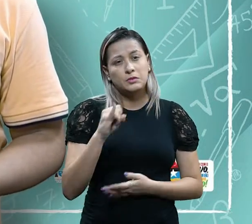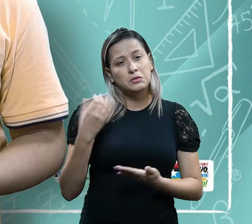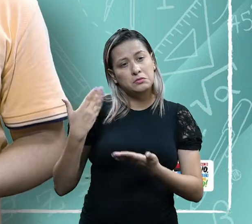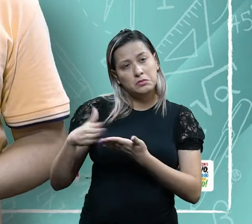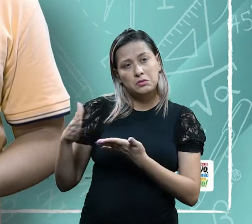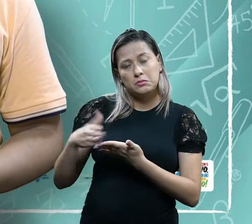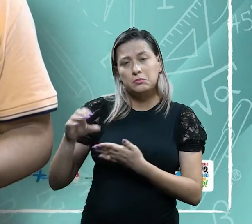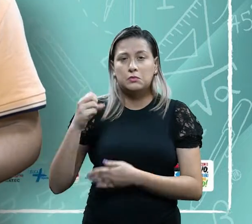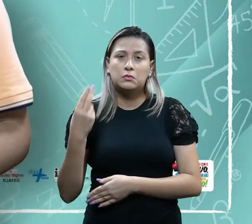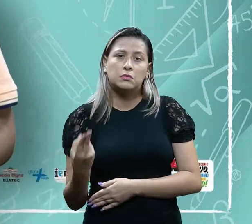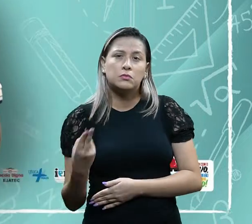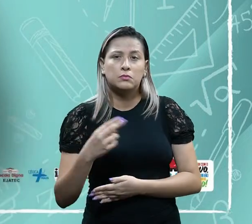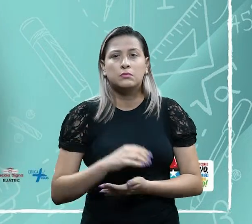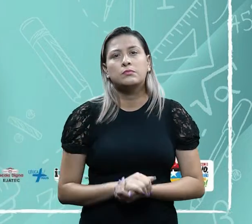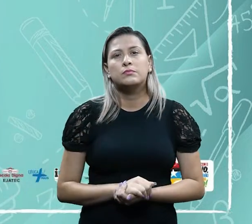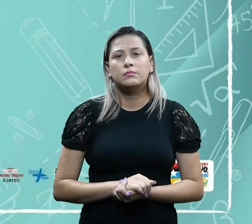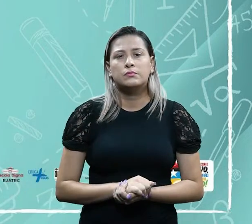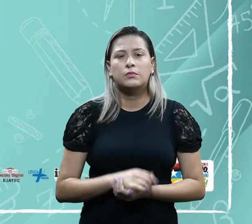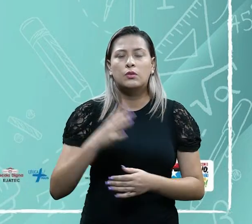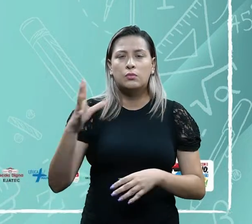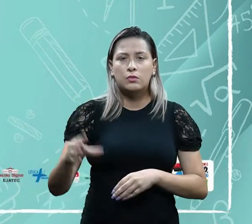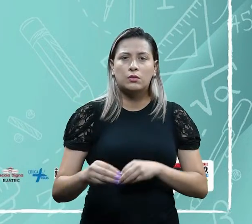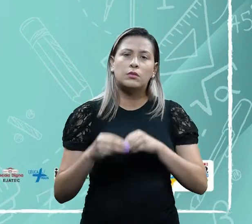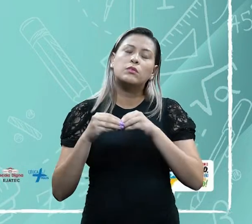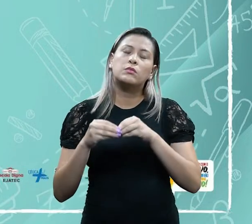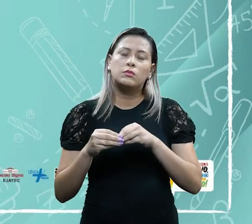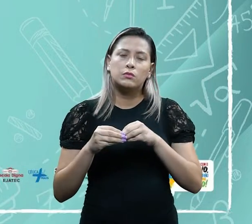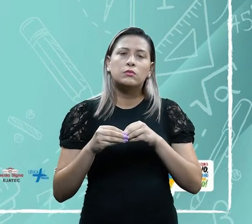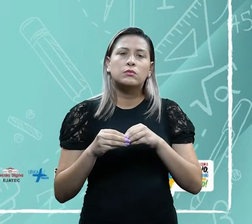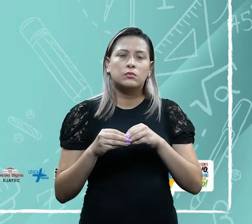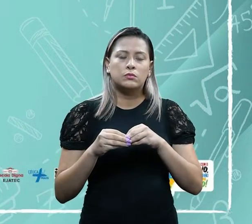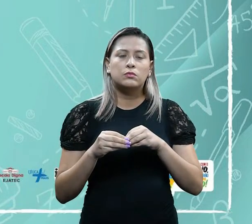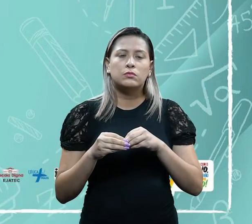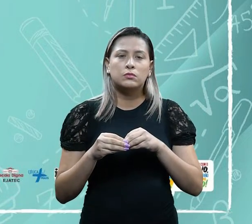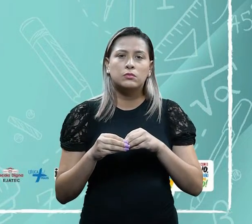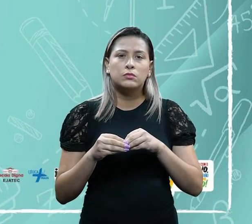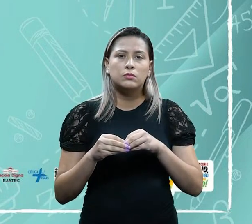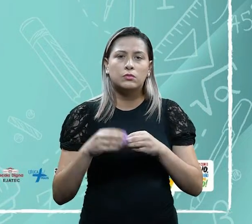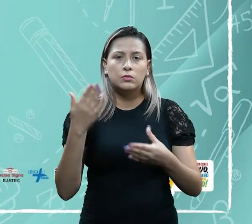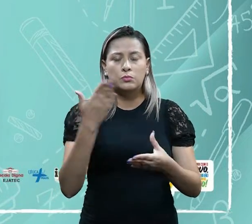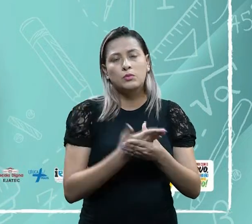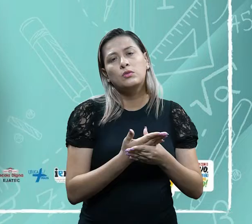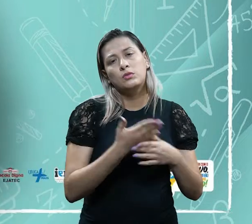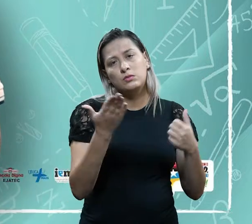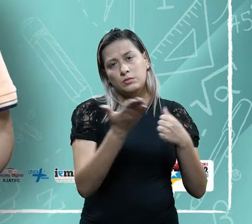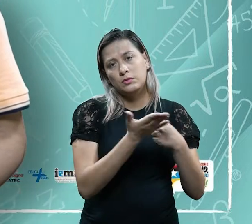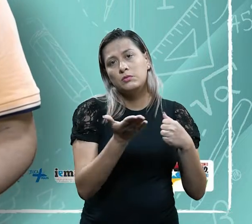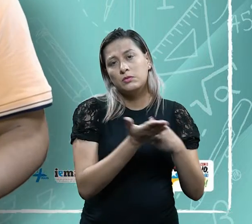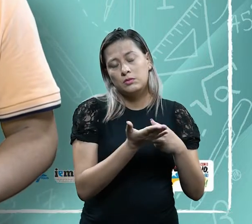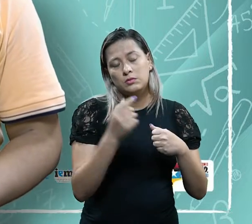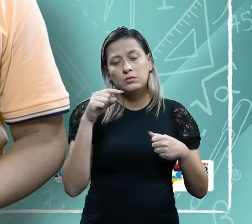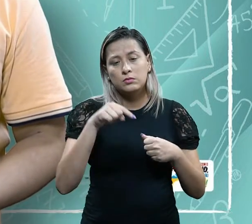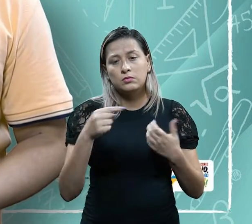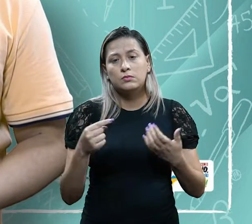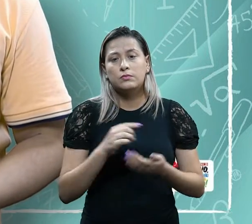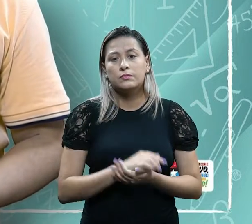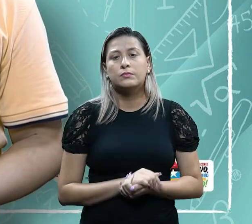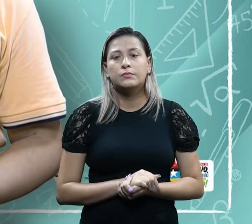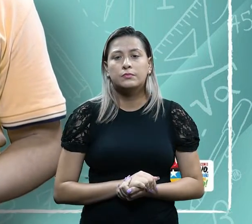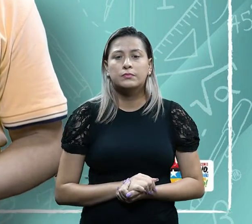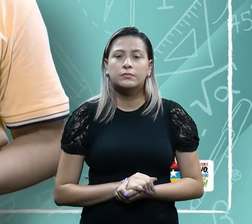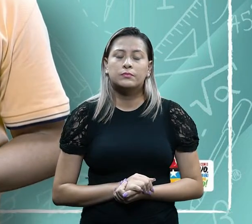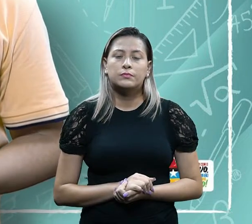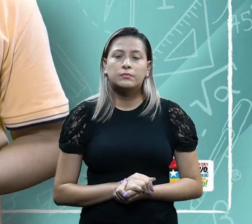ser eliminado ou se ele vai ser recolhido para o arquivo intermediário. Já no arquivo intermediário, os